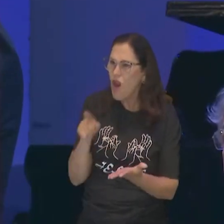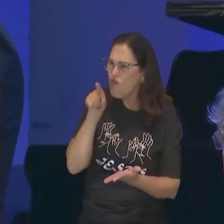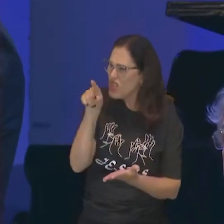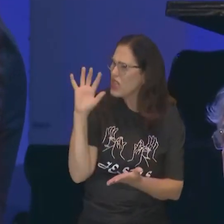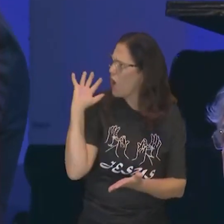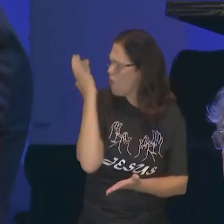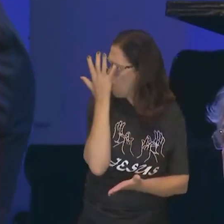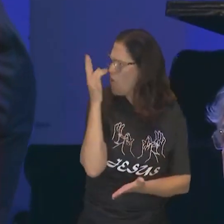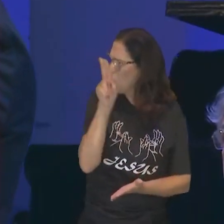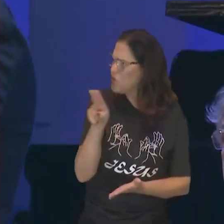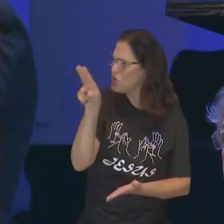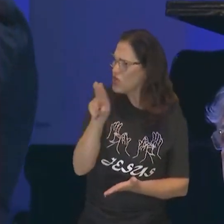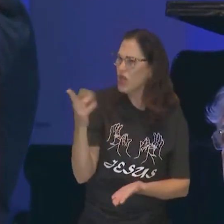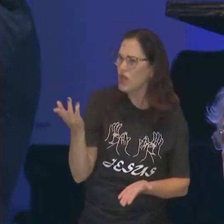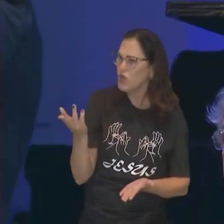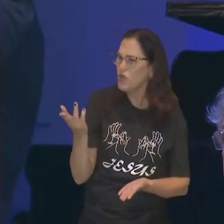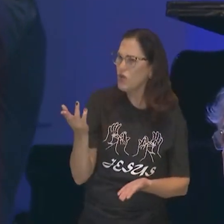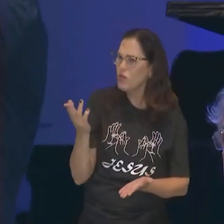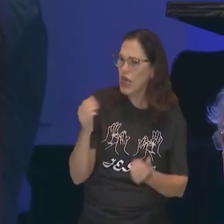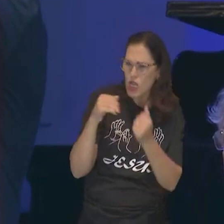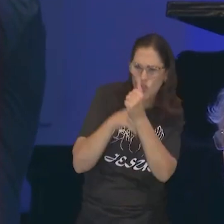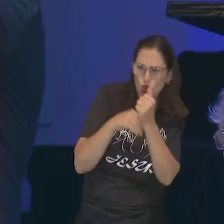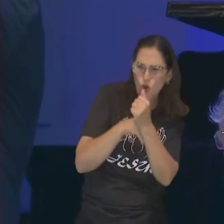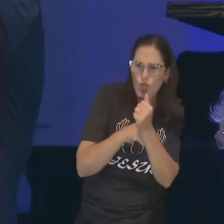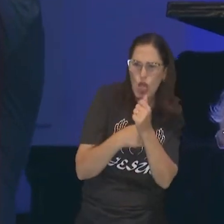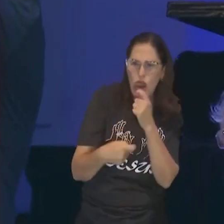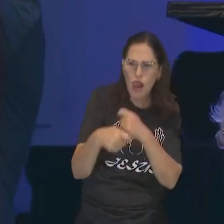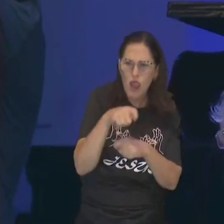Você está usando uma máscara para esconder os